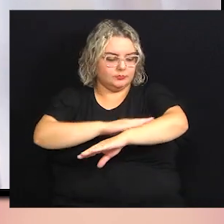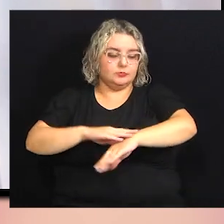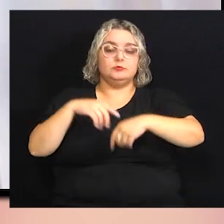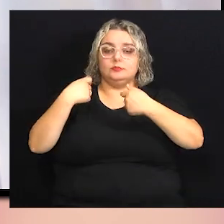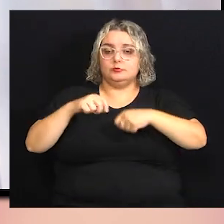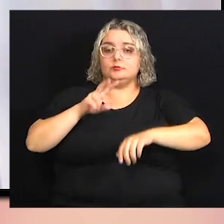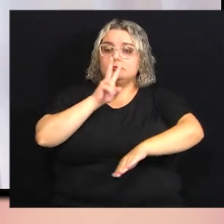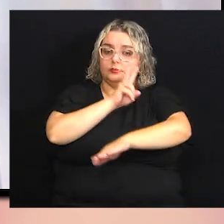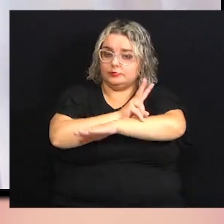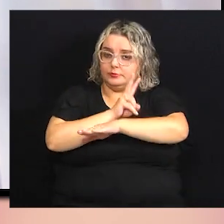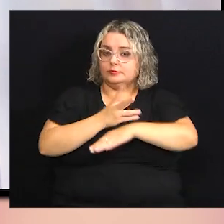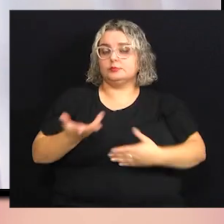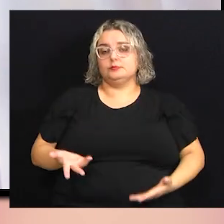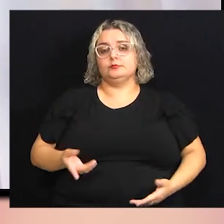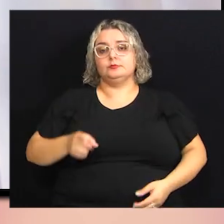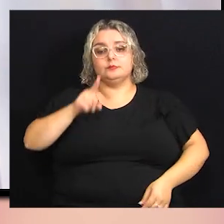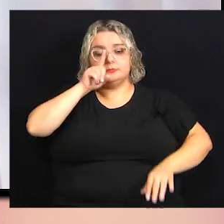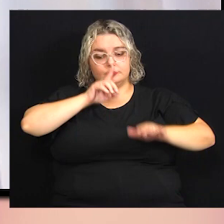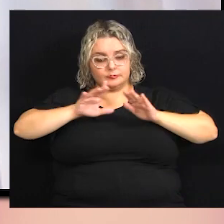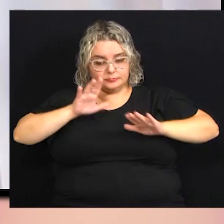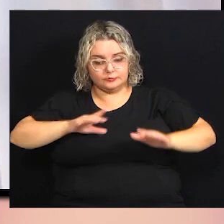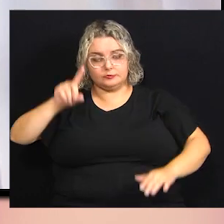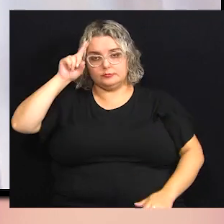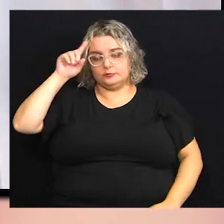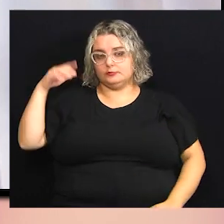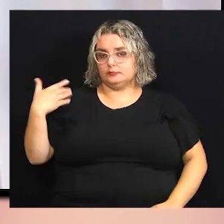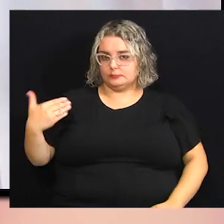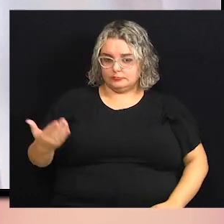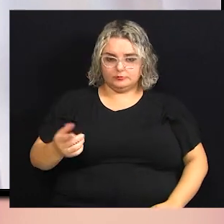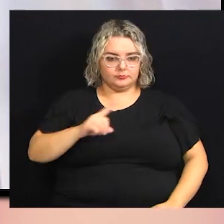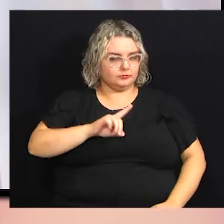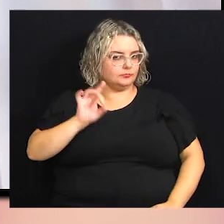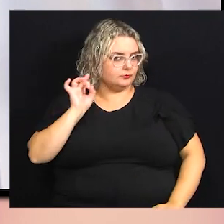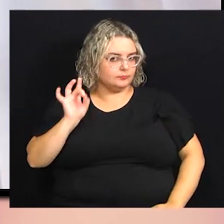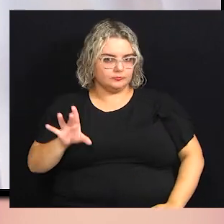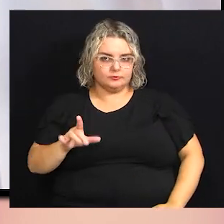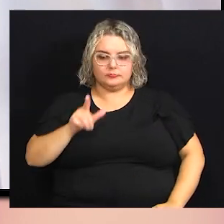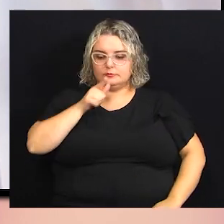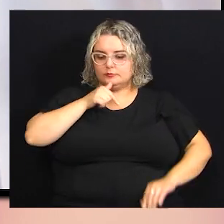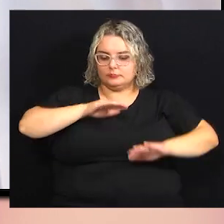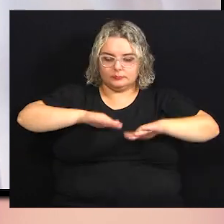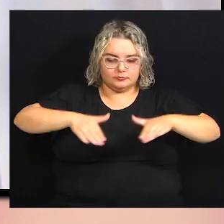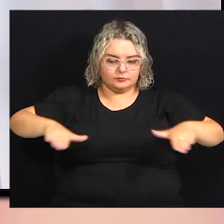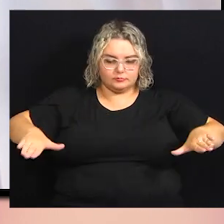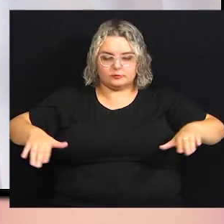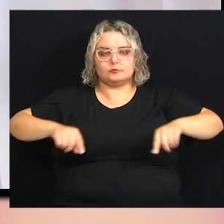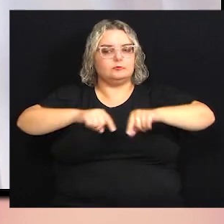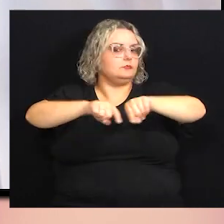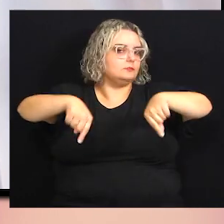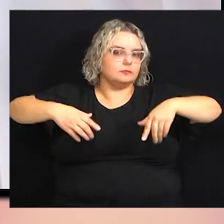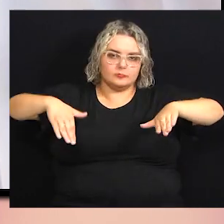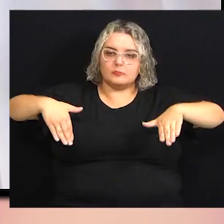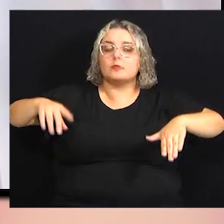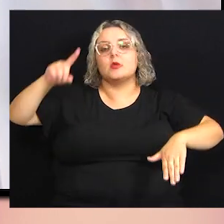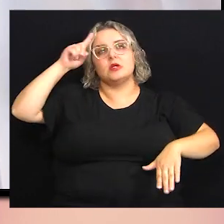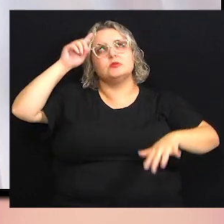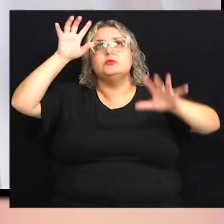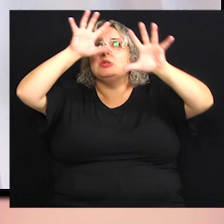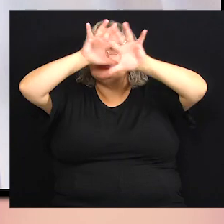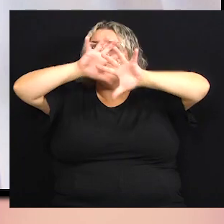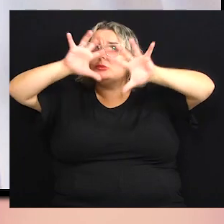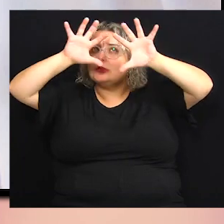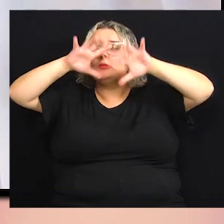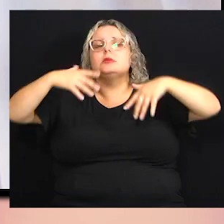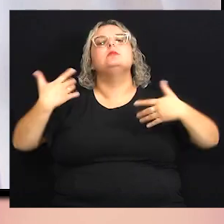gente precisa se proteger. Então, o protetor solar, ele é para o dia a dia, ele não é só para a piscina e só para a praia, mesmo nos